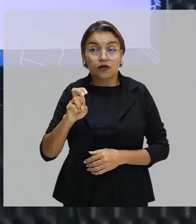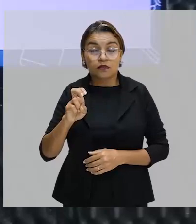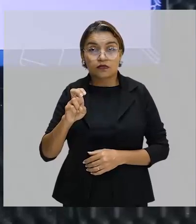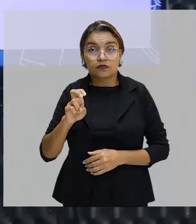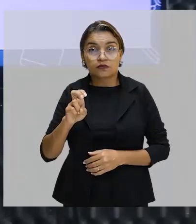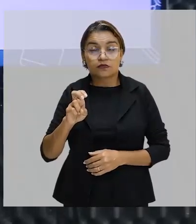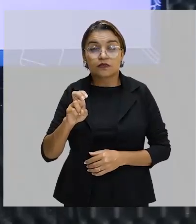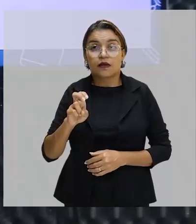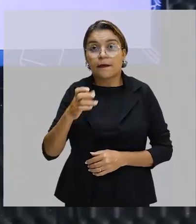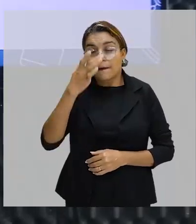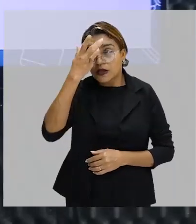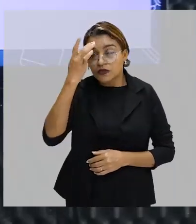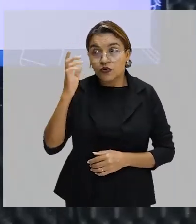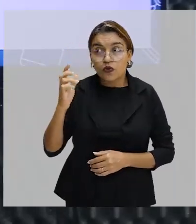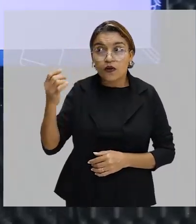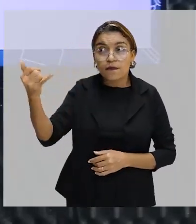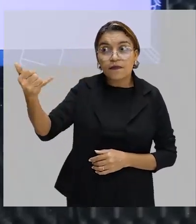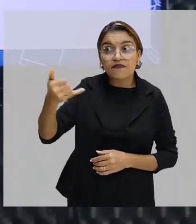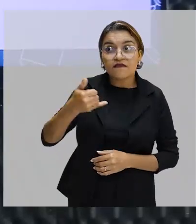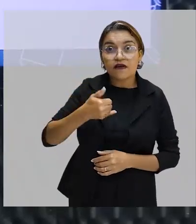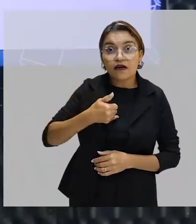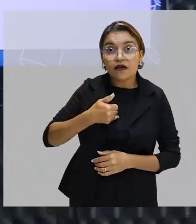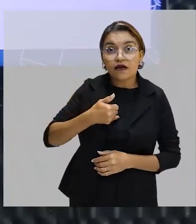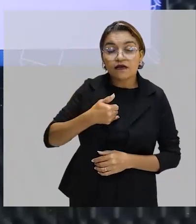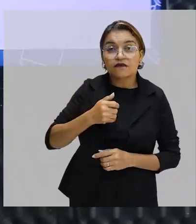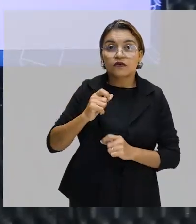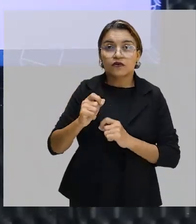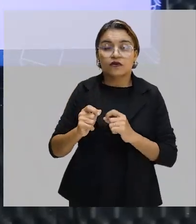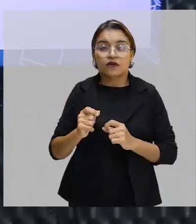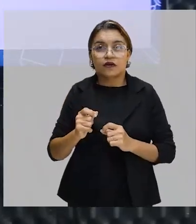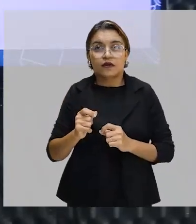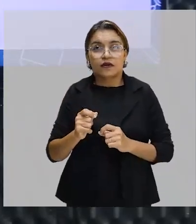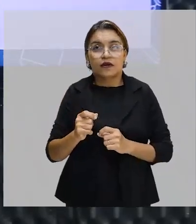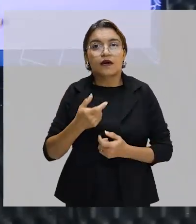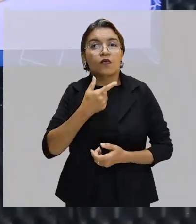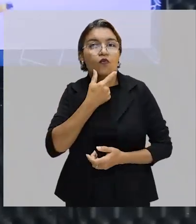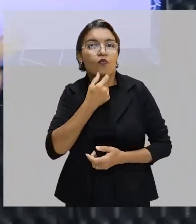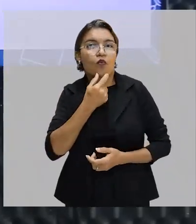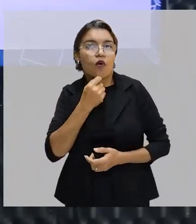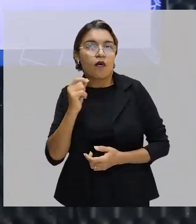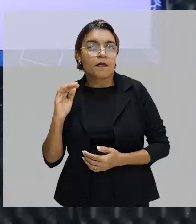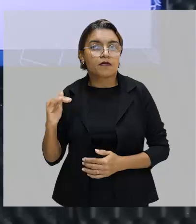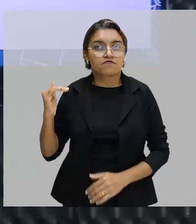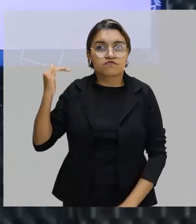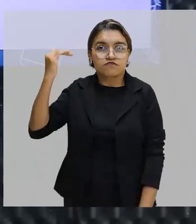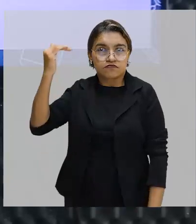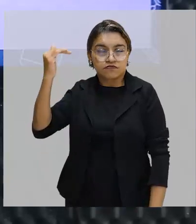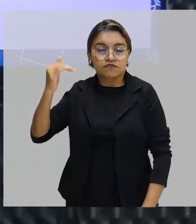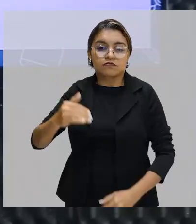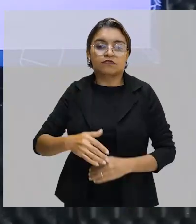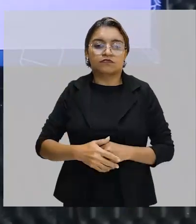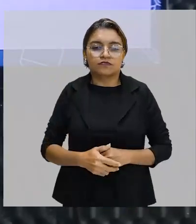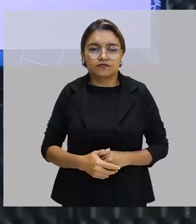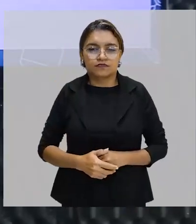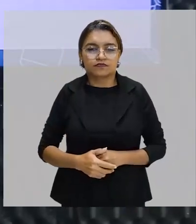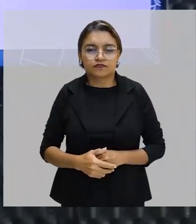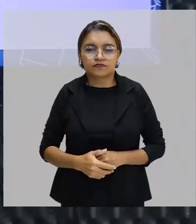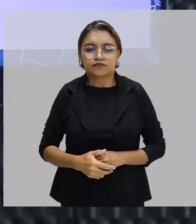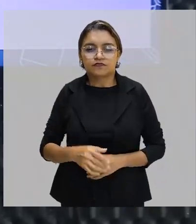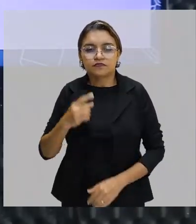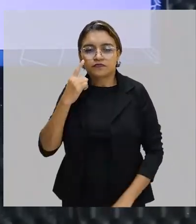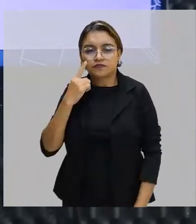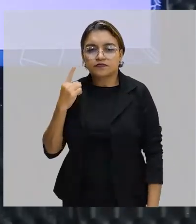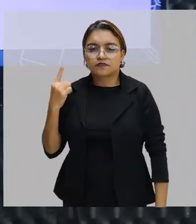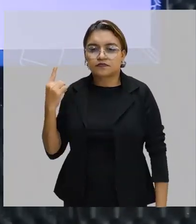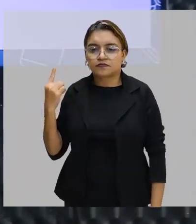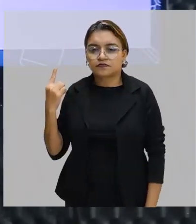ou alguém me disse, para que eu fosse um big boy, um menino grande. Tá? No segundo, when I was 10, they told me I